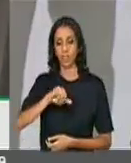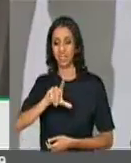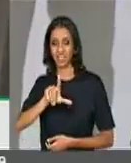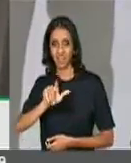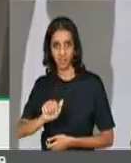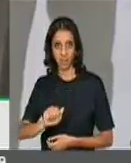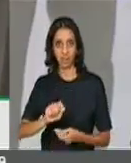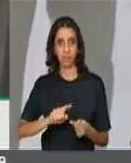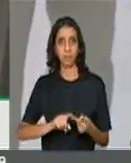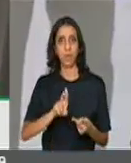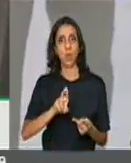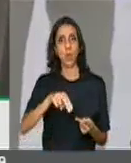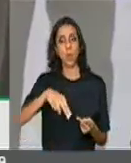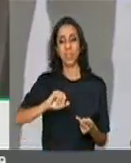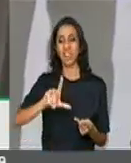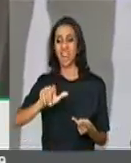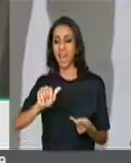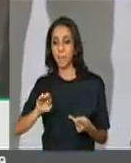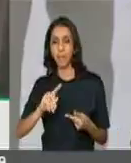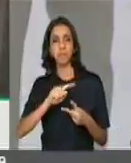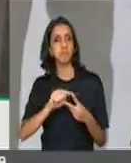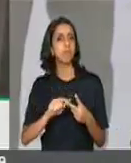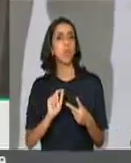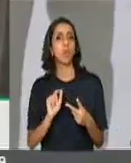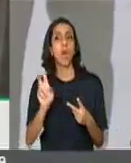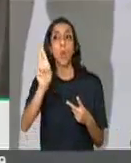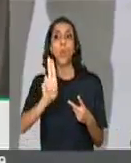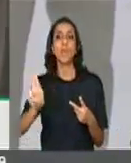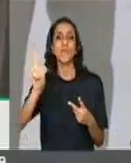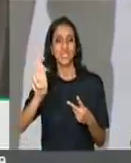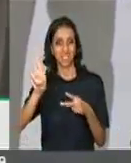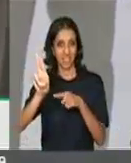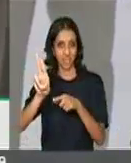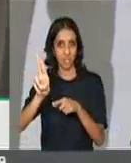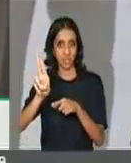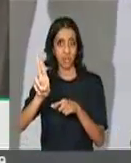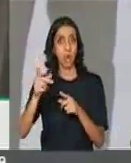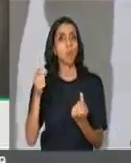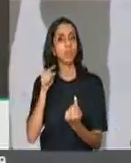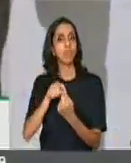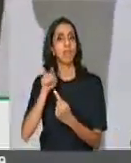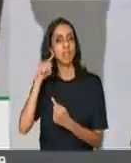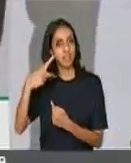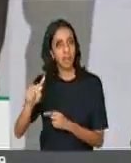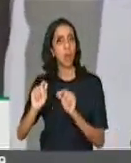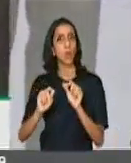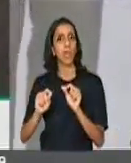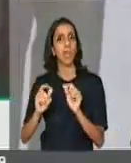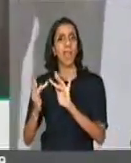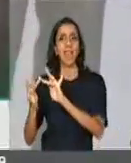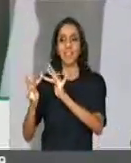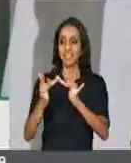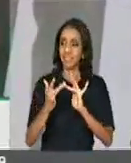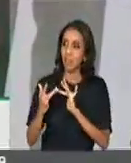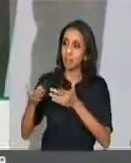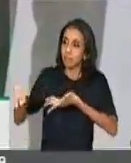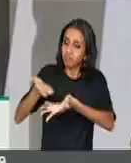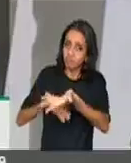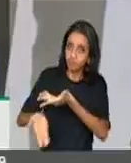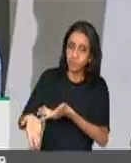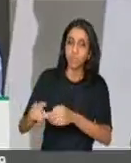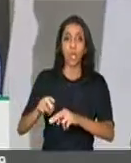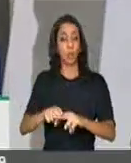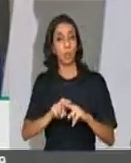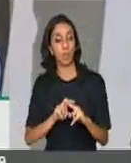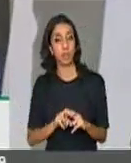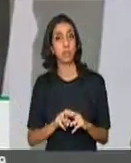a Unilab são duas universidades criadas com esse propósito de integração. No entanto, nós